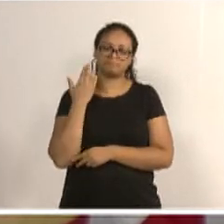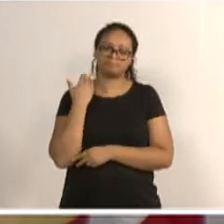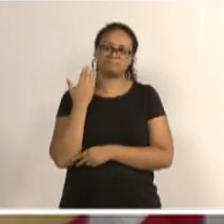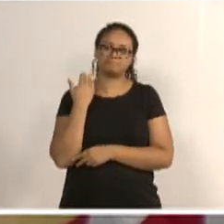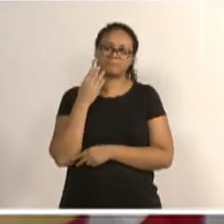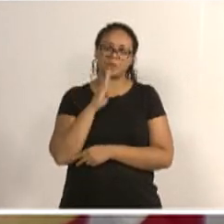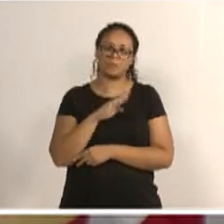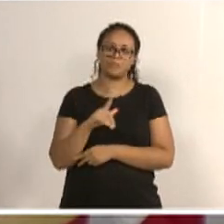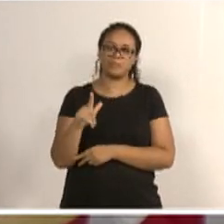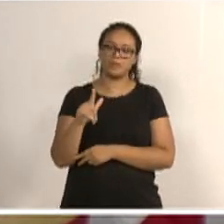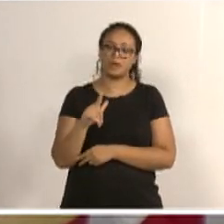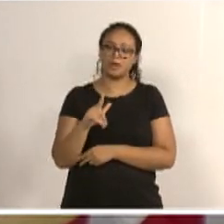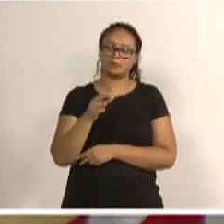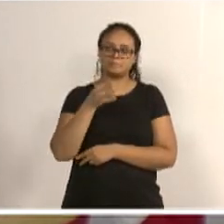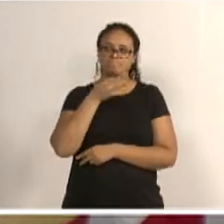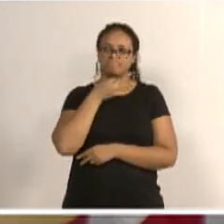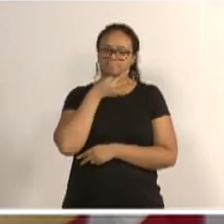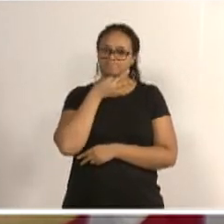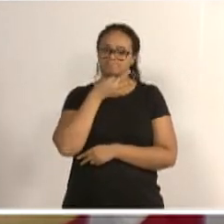viveu um caos.